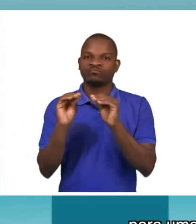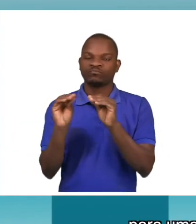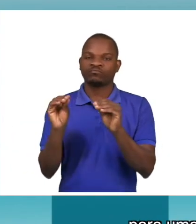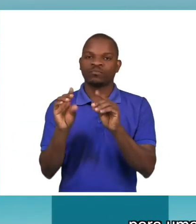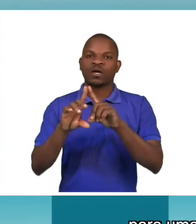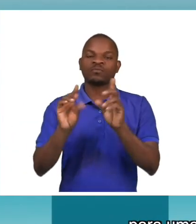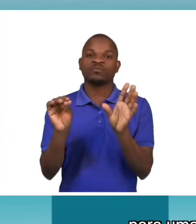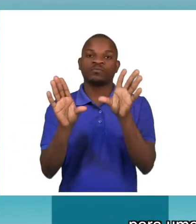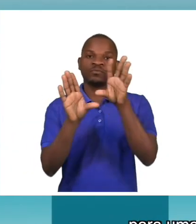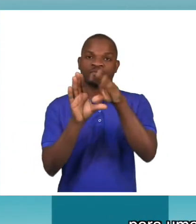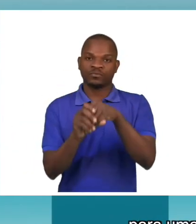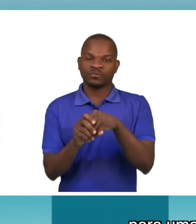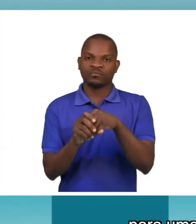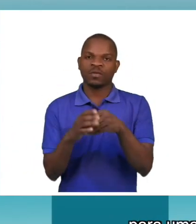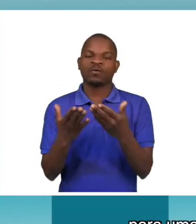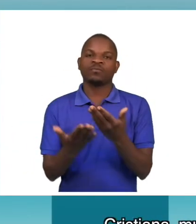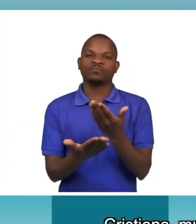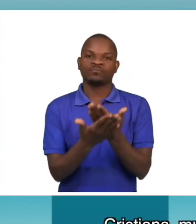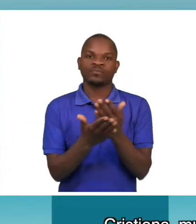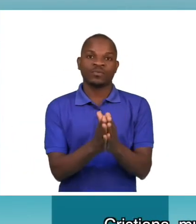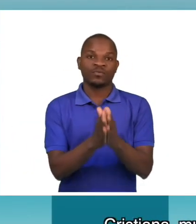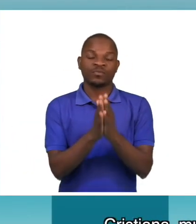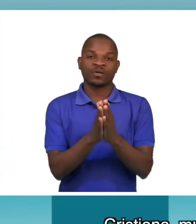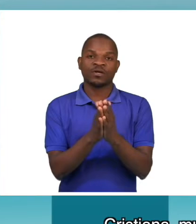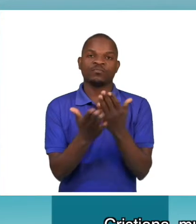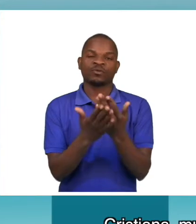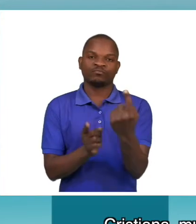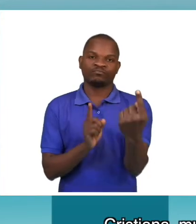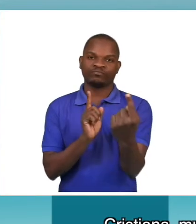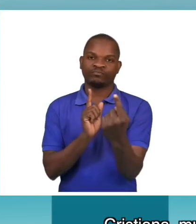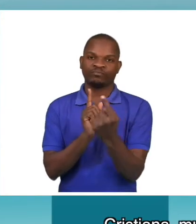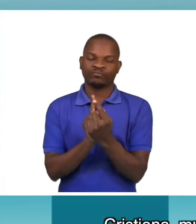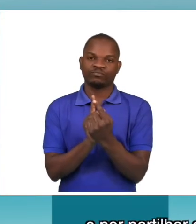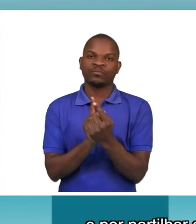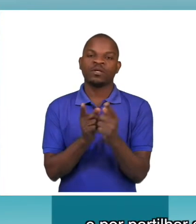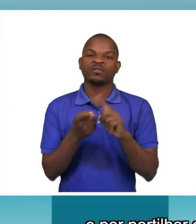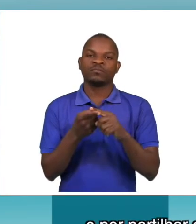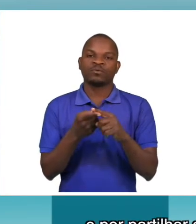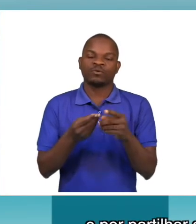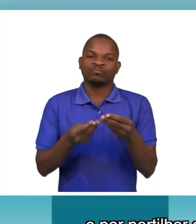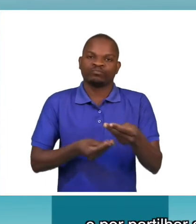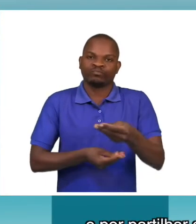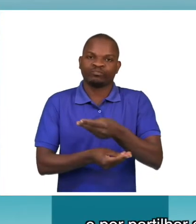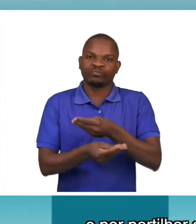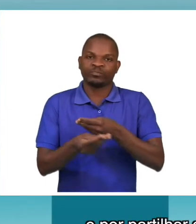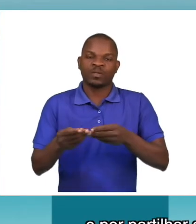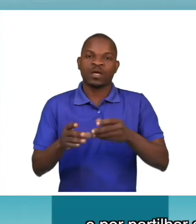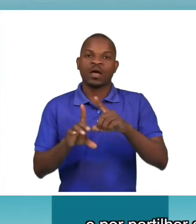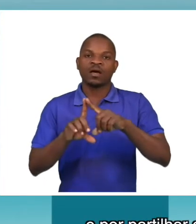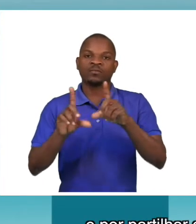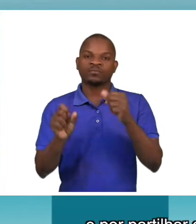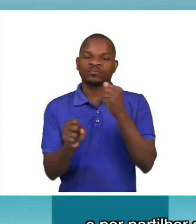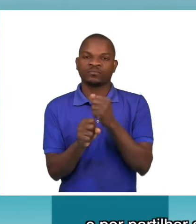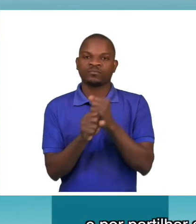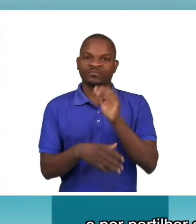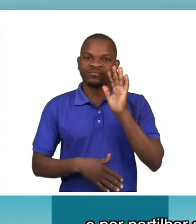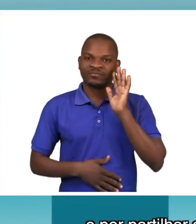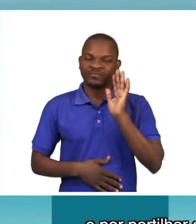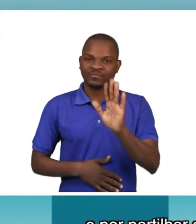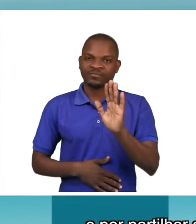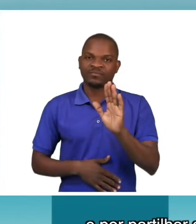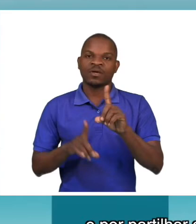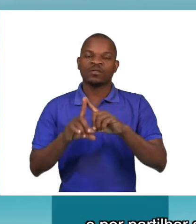educação mais inclusiva Cristiana muito obrigado por estarmos cá e partilhar um pouco do trabalho que tem realizado